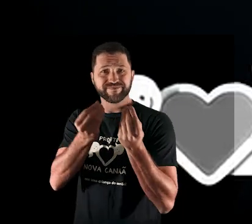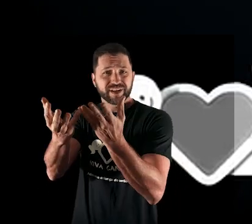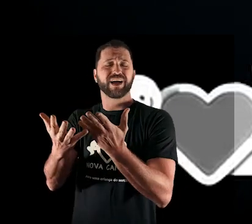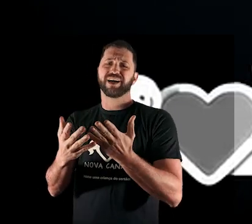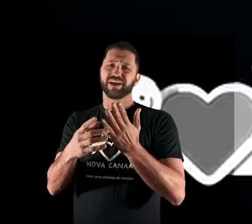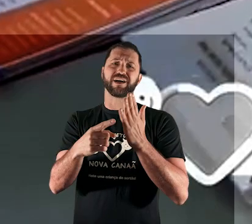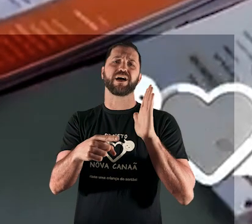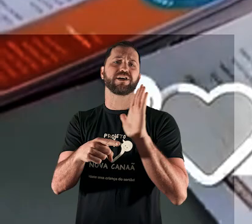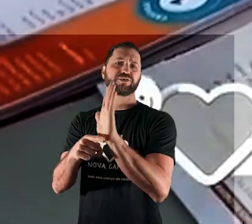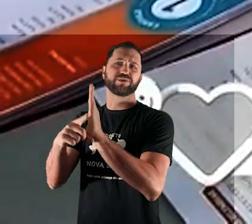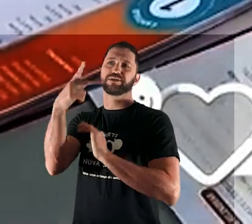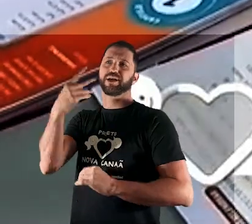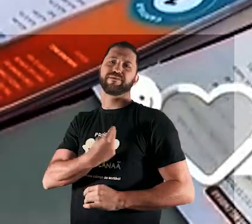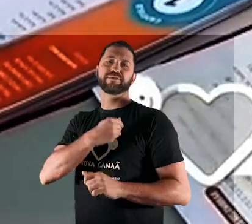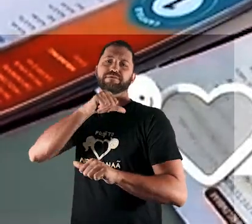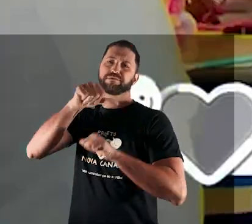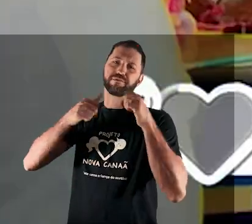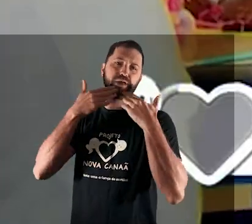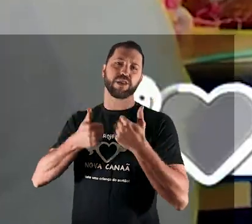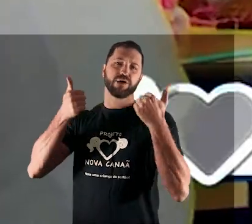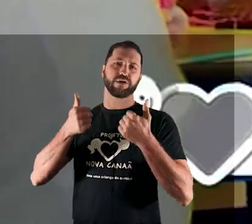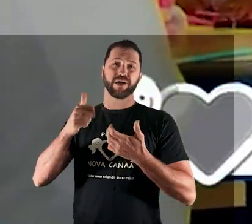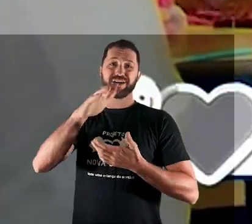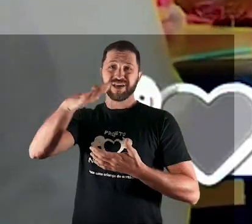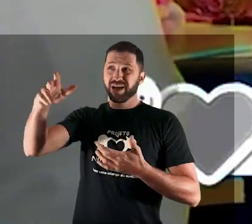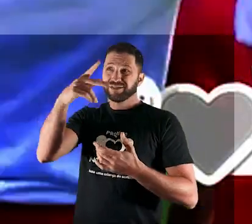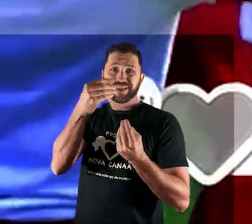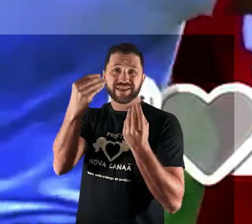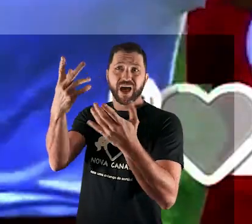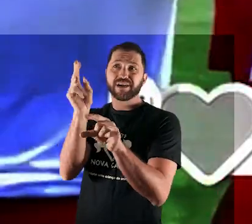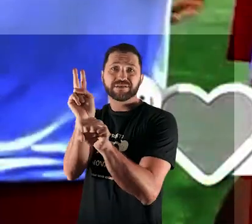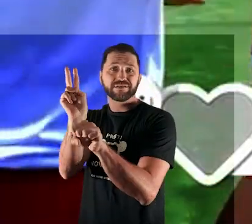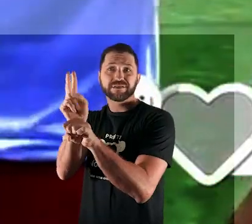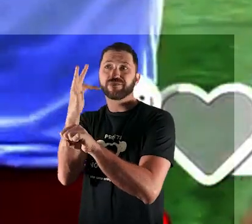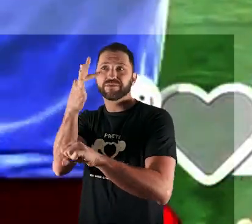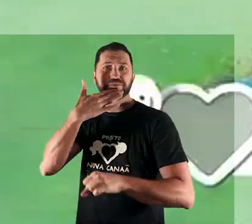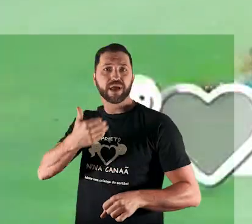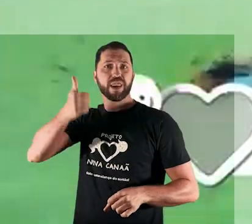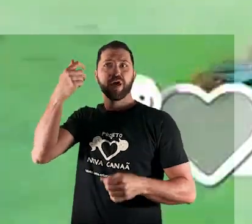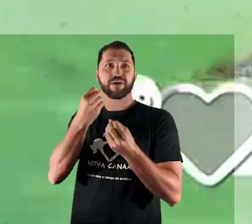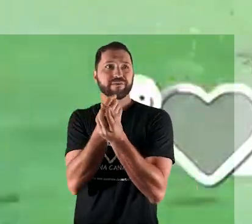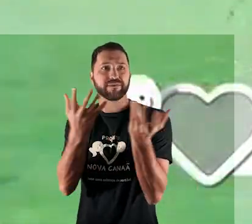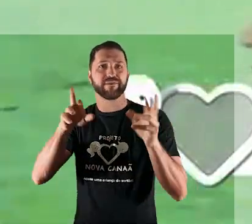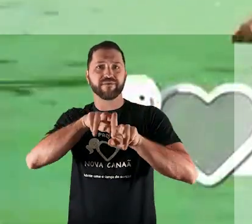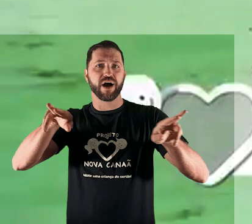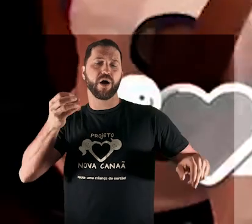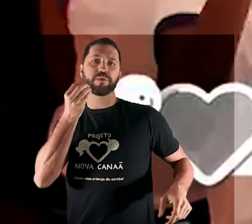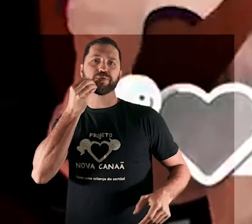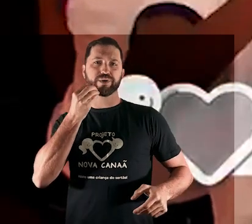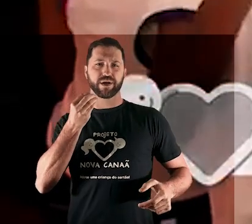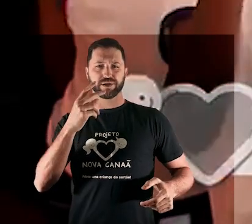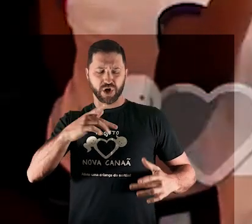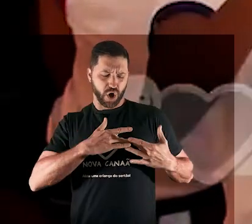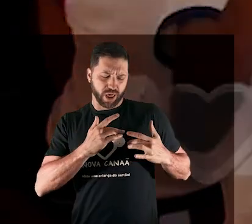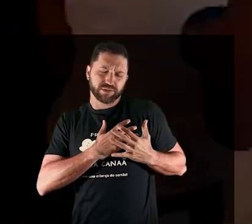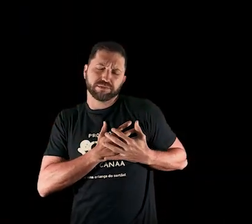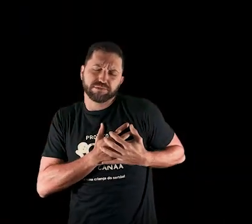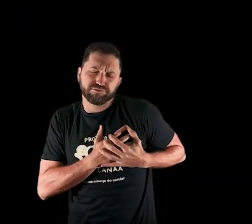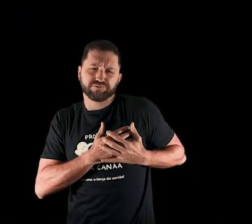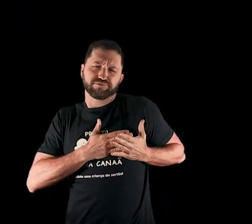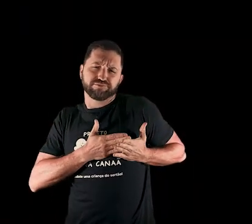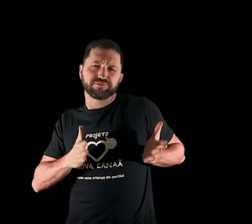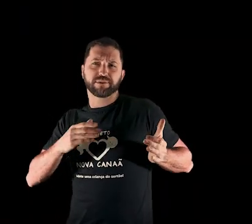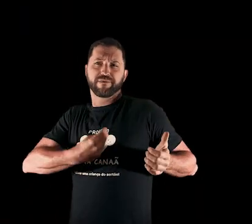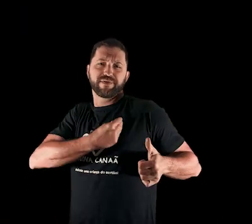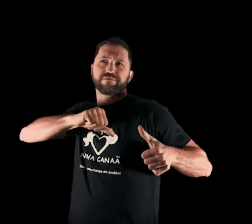pode mudar uma vida. Além disso, você estará dando a chance dessas crianças terem esperança de um futuro melhor com mais oportunidades.